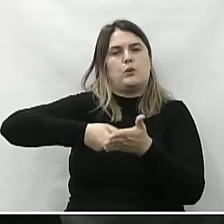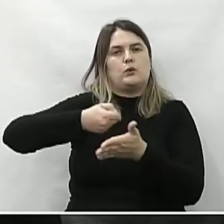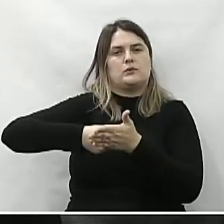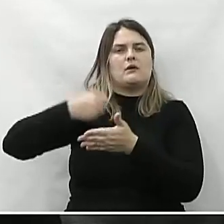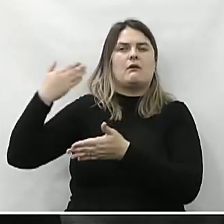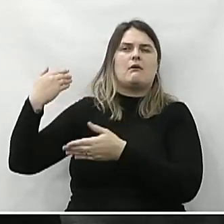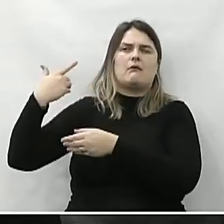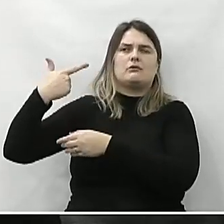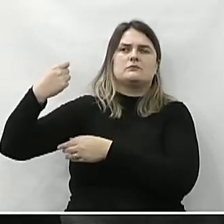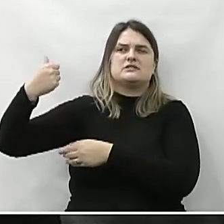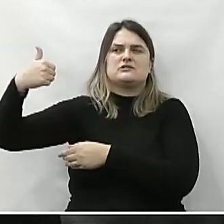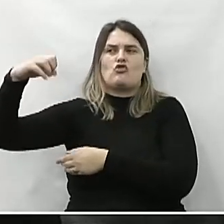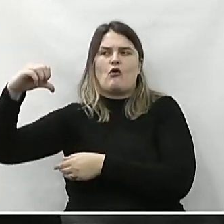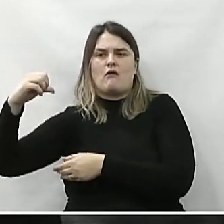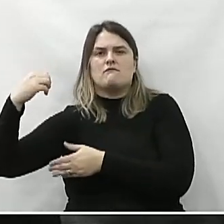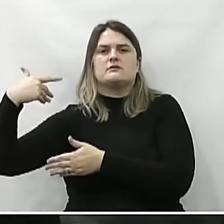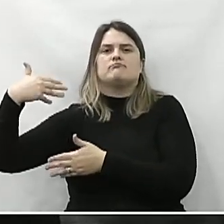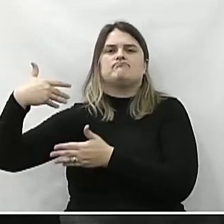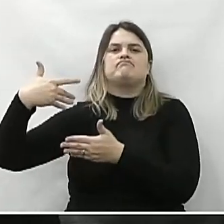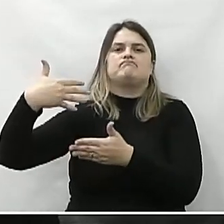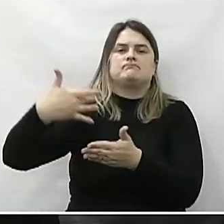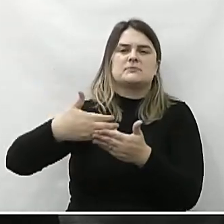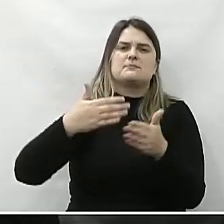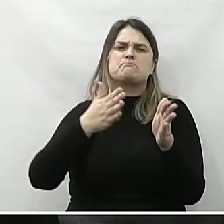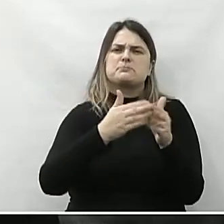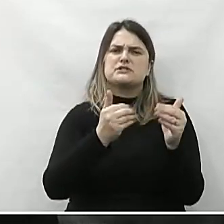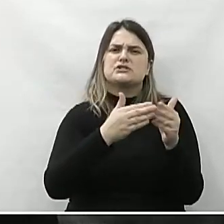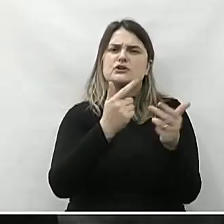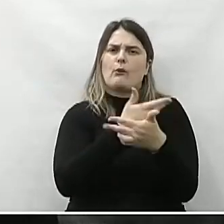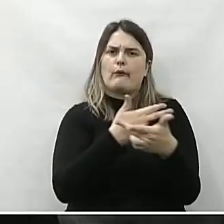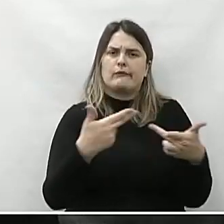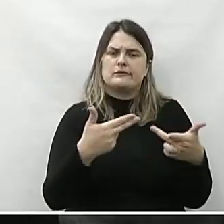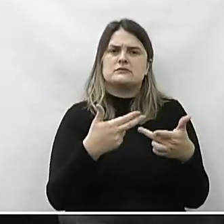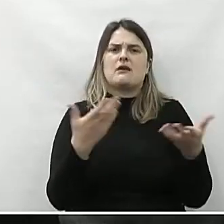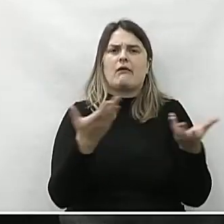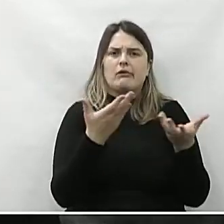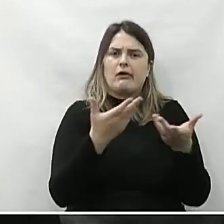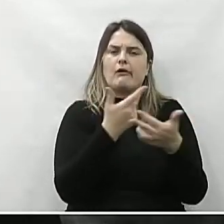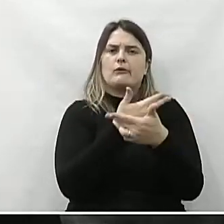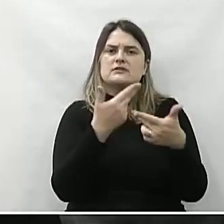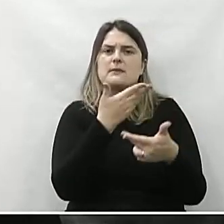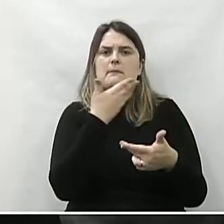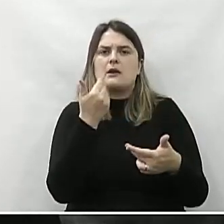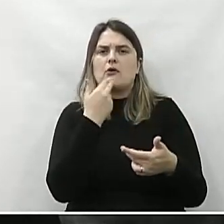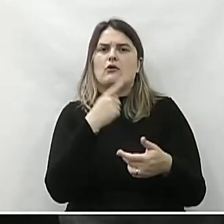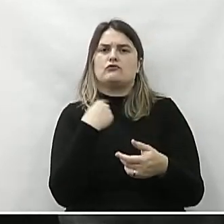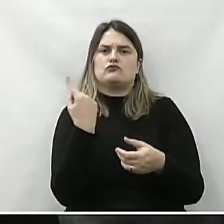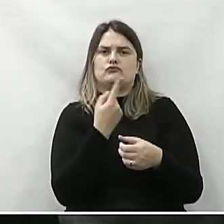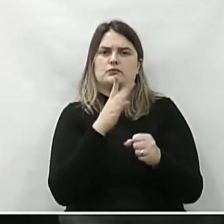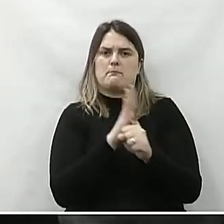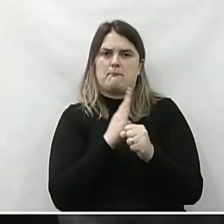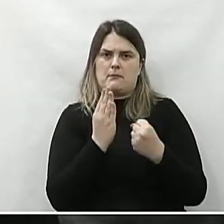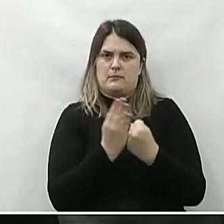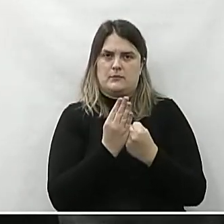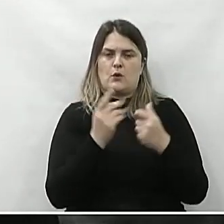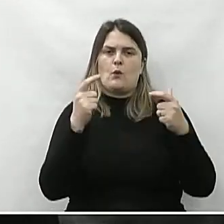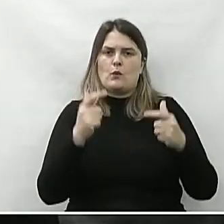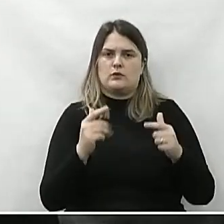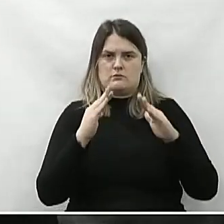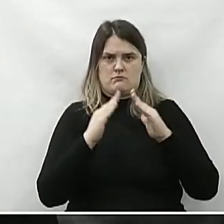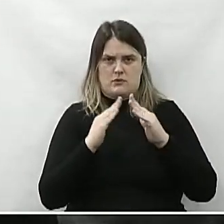2019 em pedir as coisas né solicitar melhorias para o bairro que a gente mora então